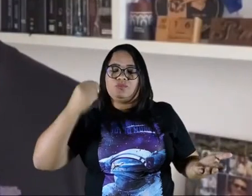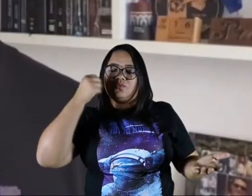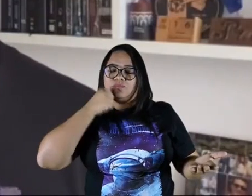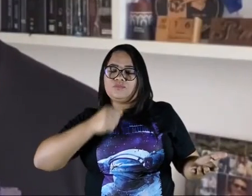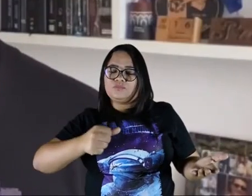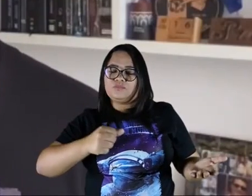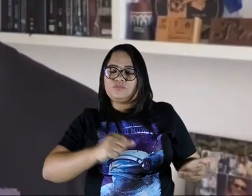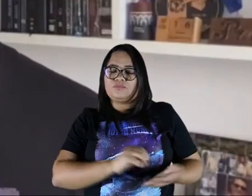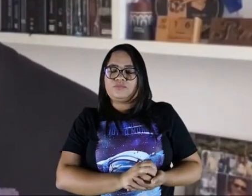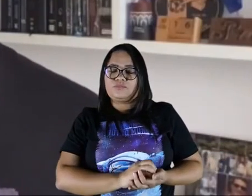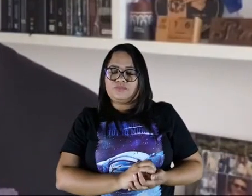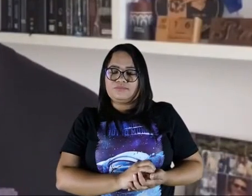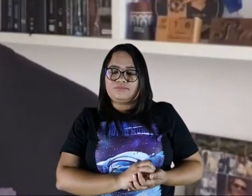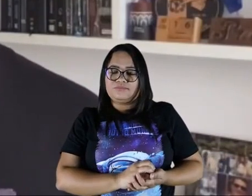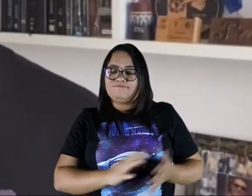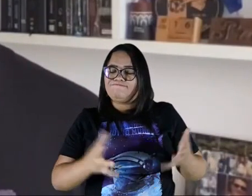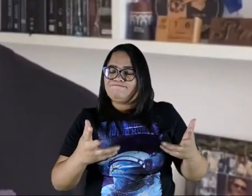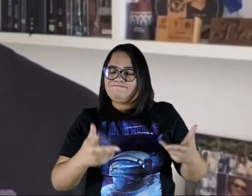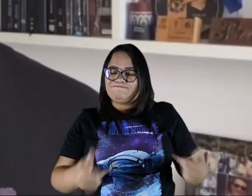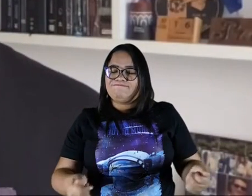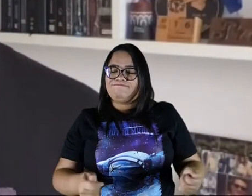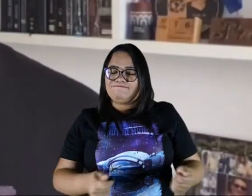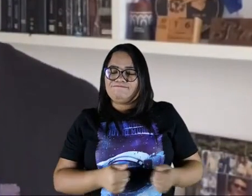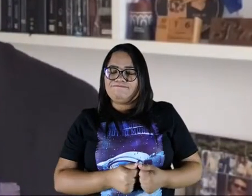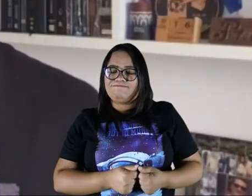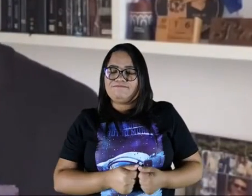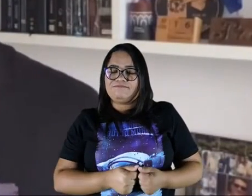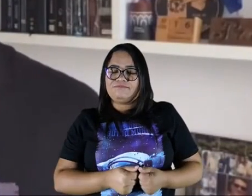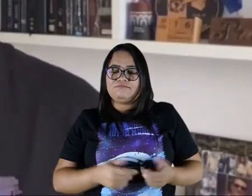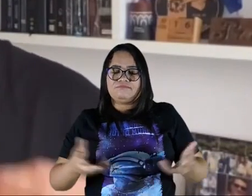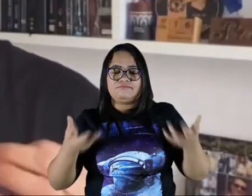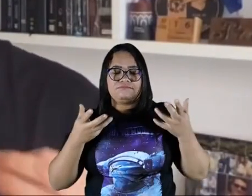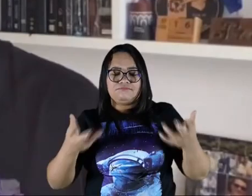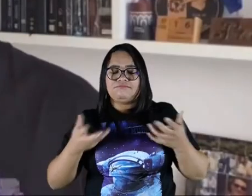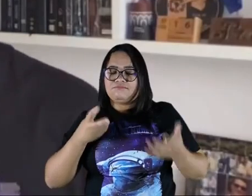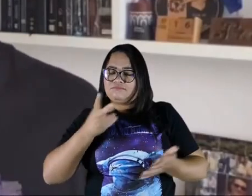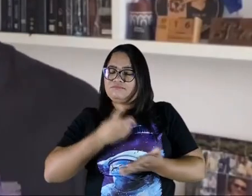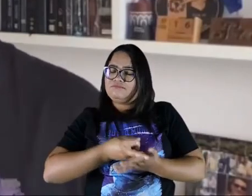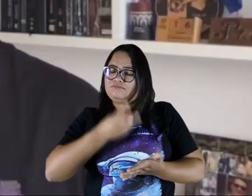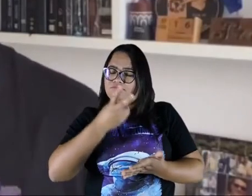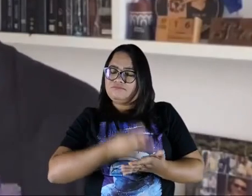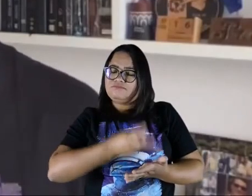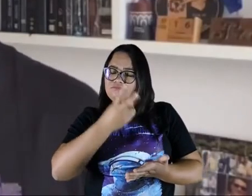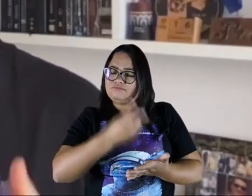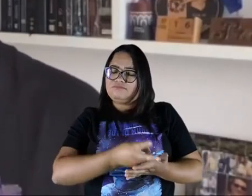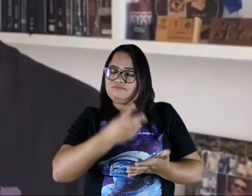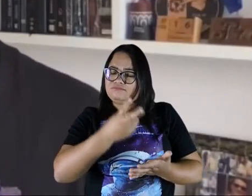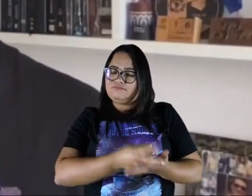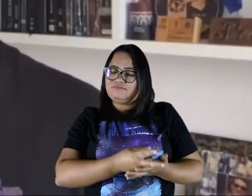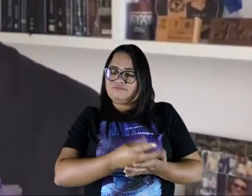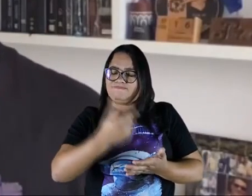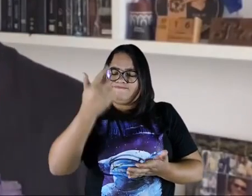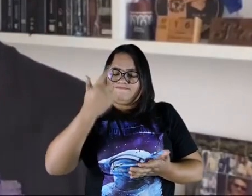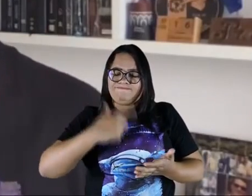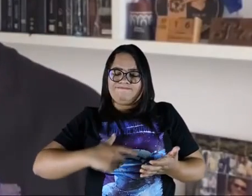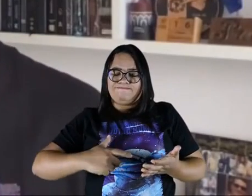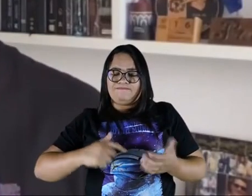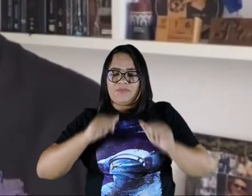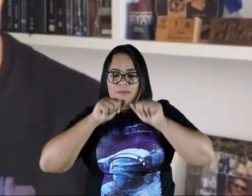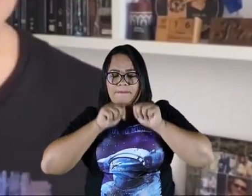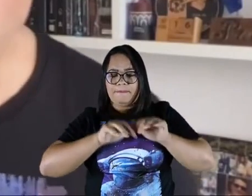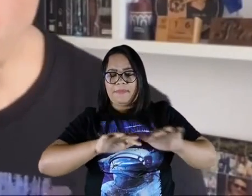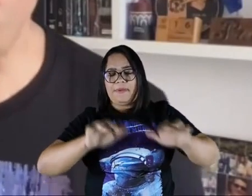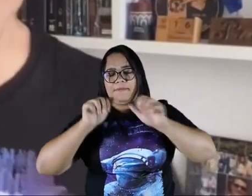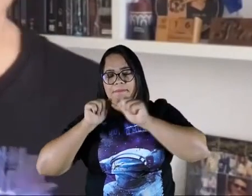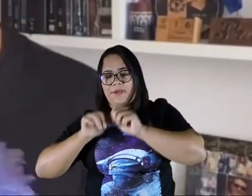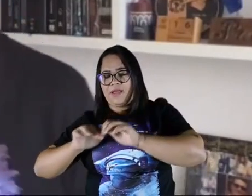exemplo para nós, são maravilhosos. Senhor, eu quero continuamente ser uma bênção na